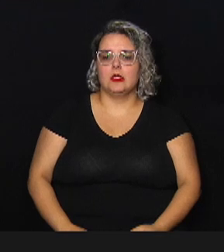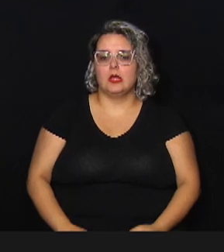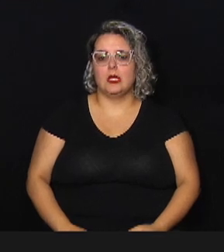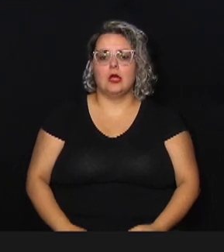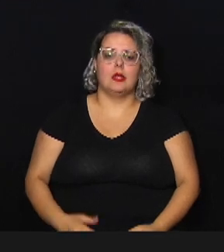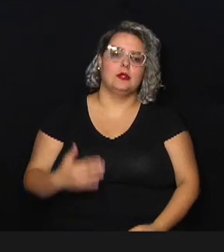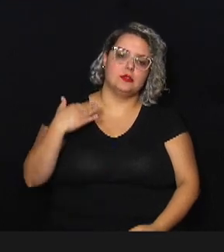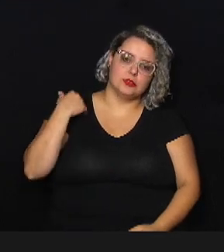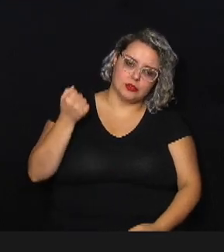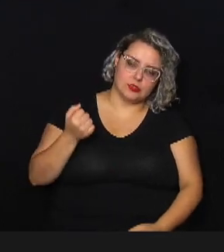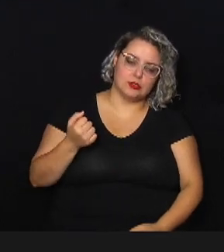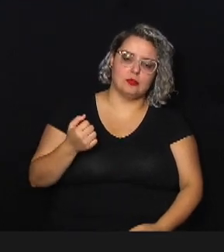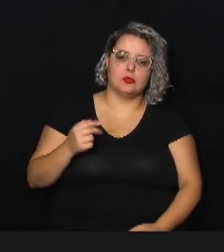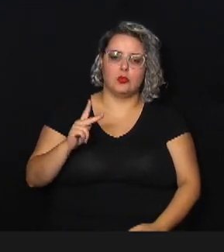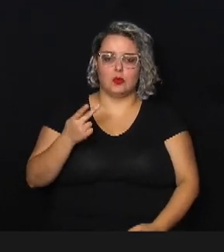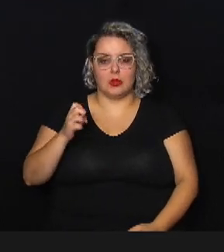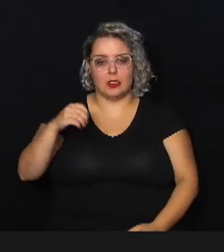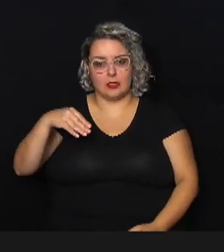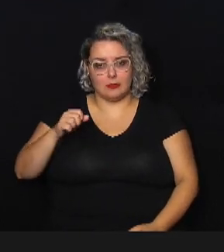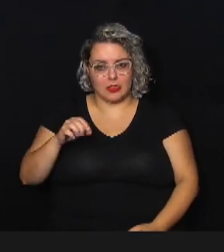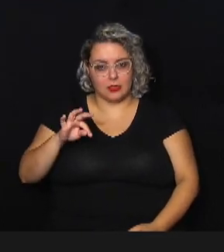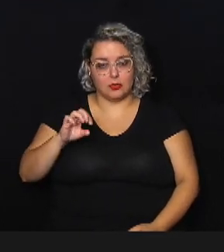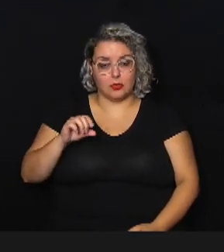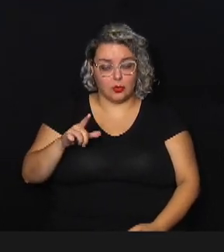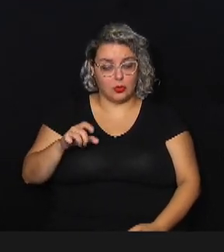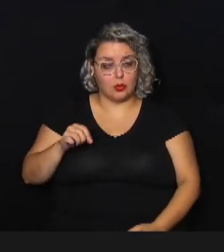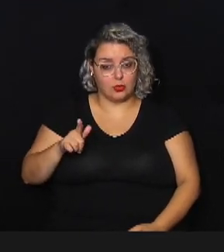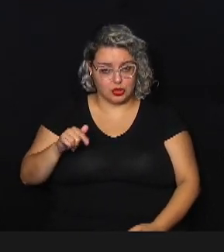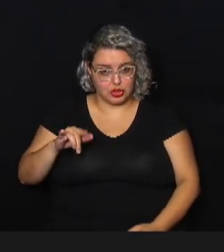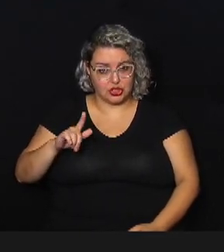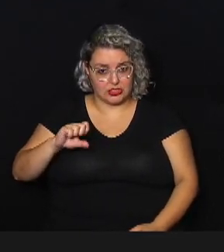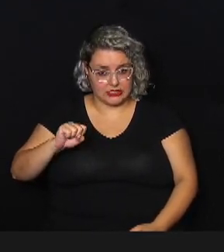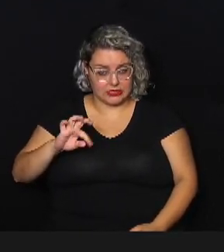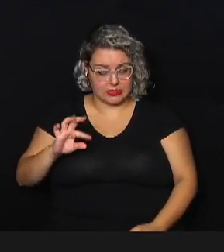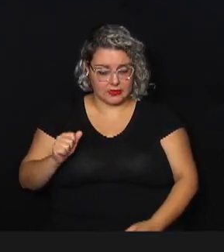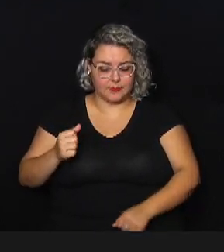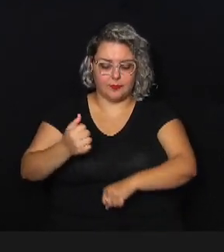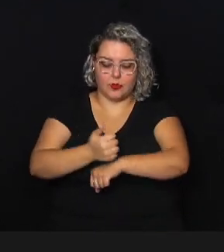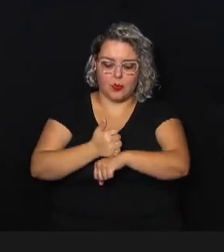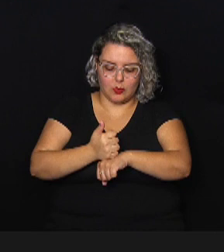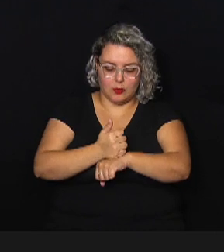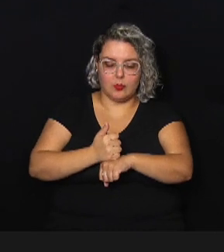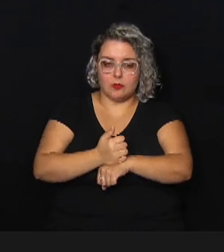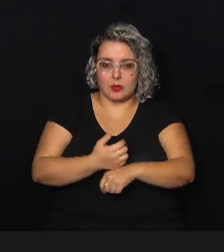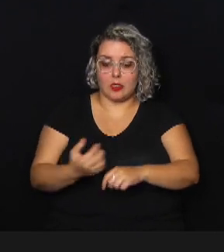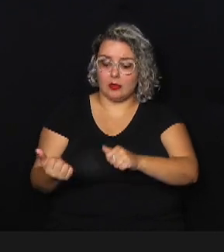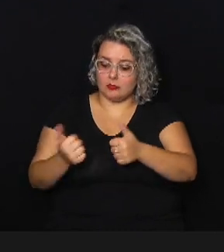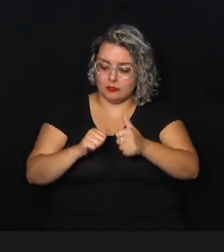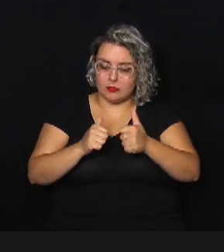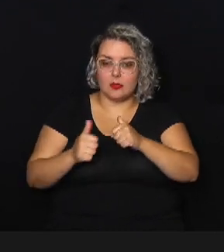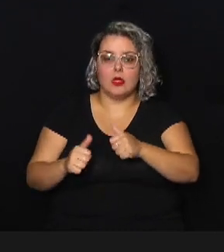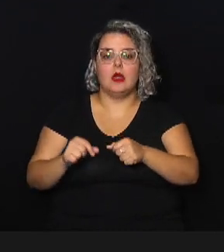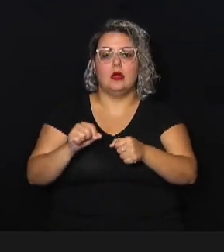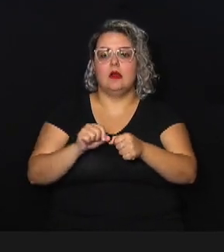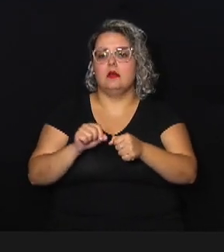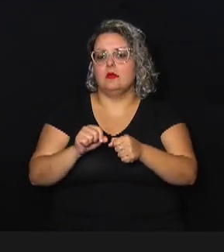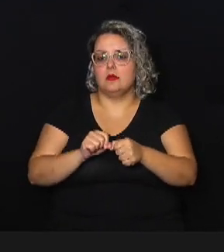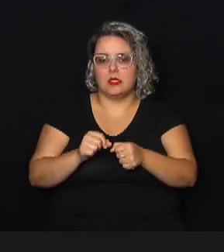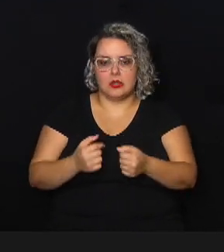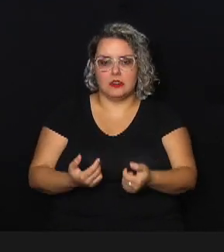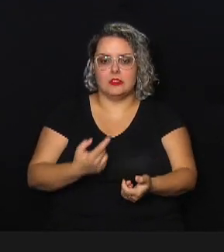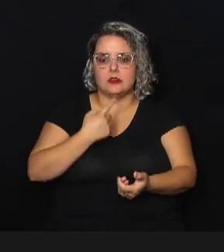avaliar, o hematologista, para fazer a avaliação do caso e obrigatoriamente se faz o exame da medula, tá? Que é através